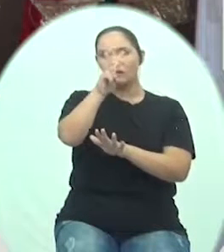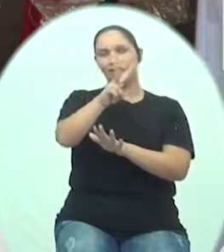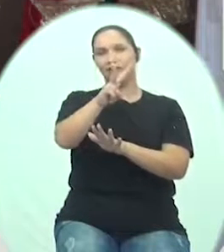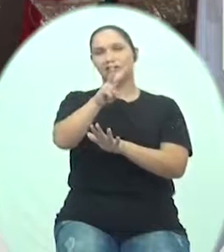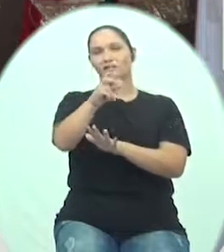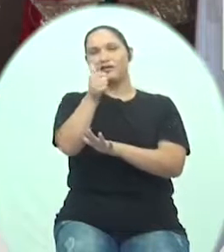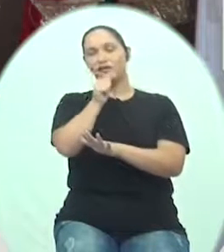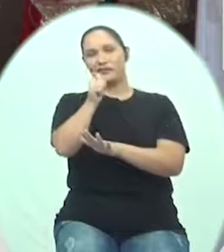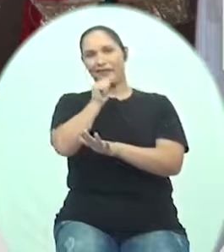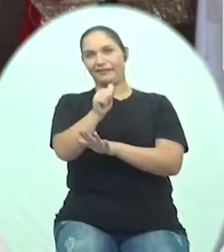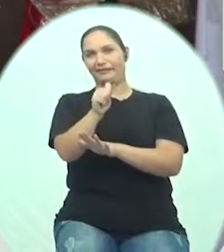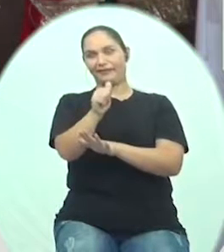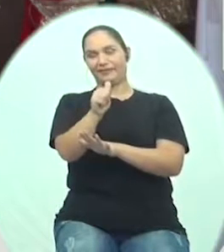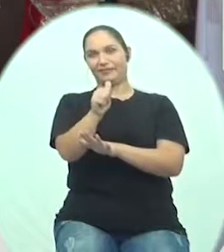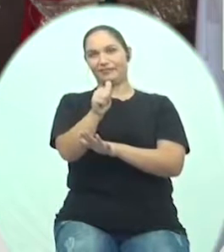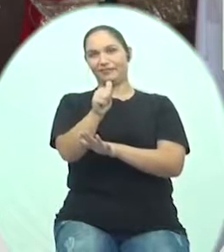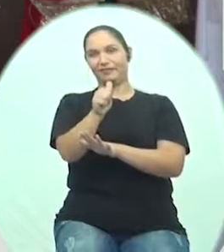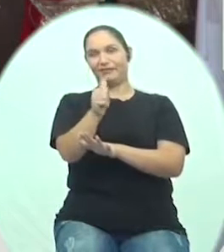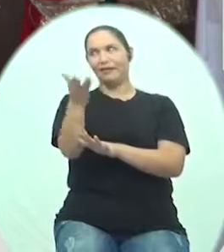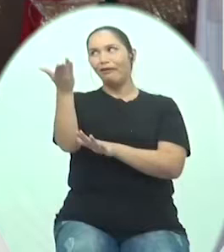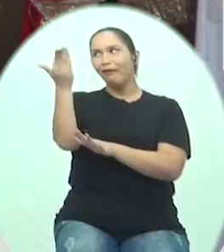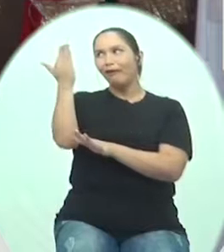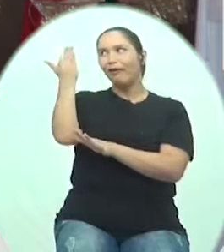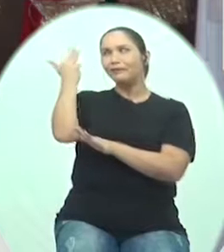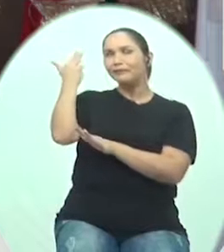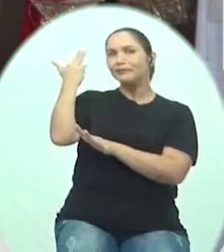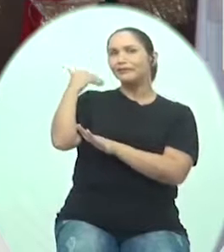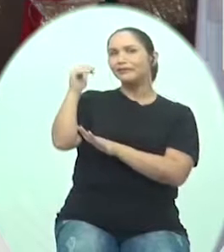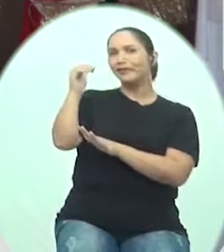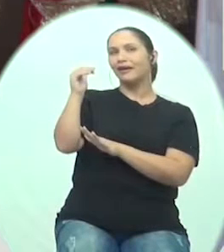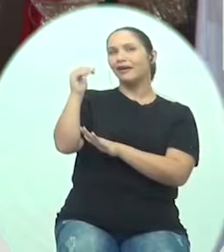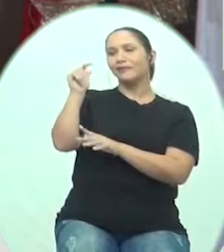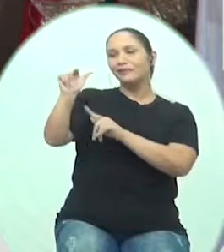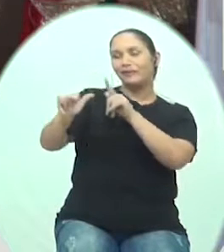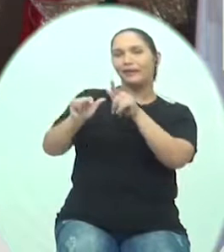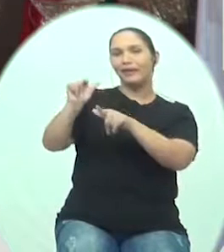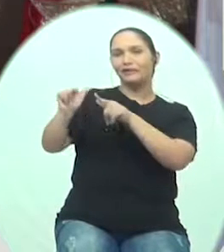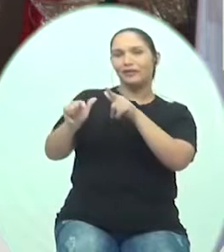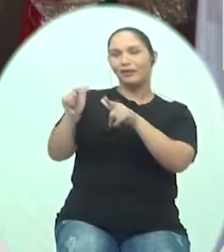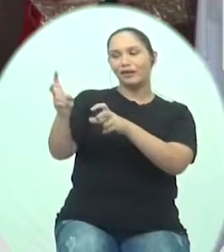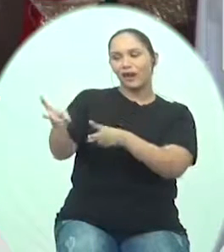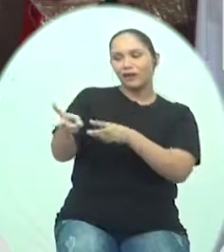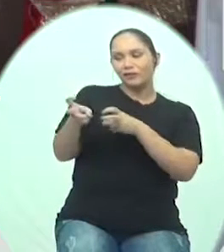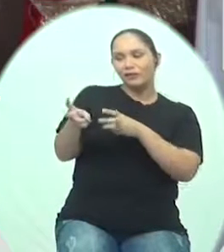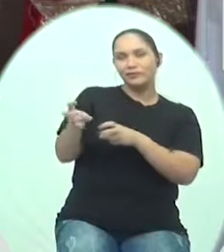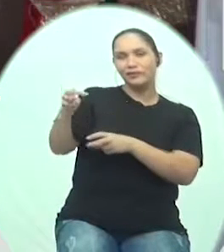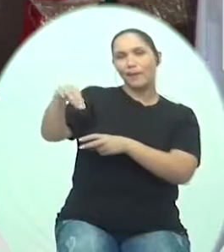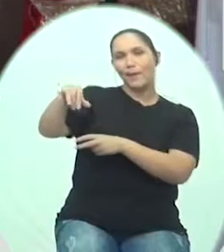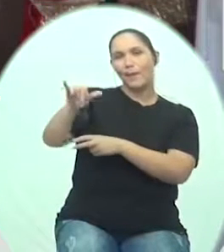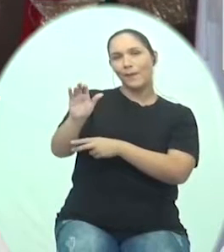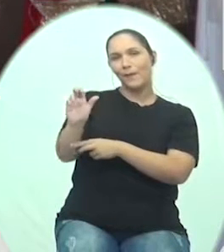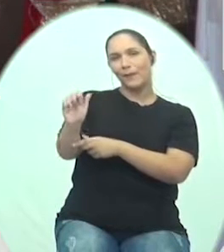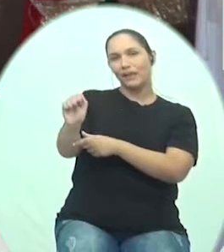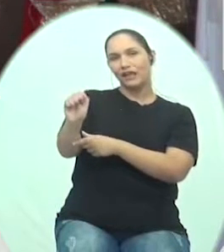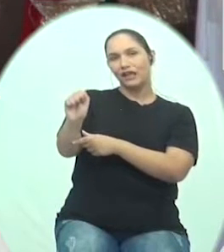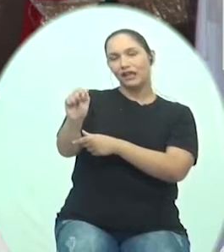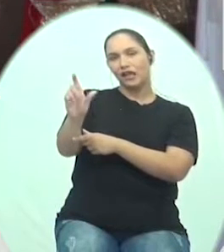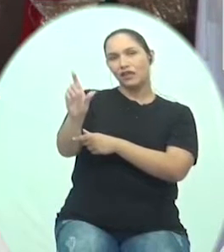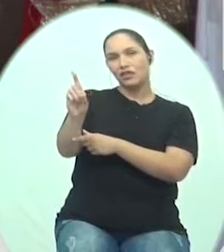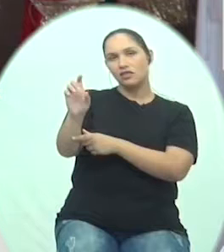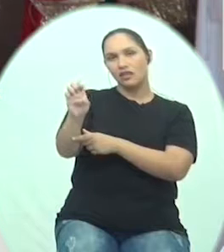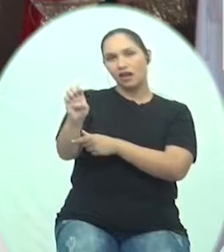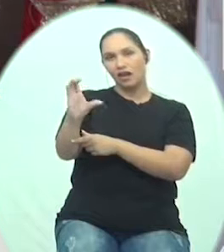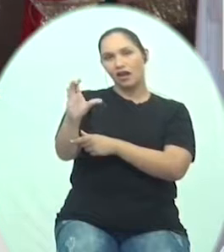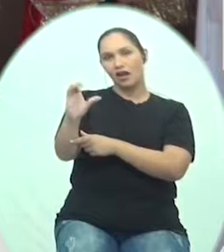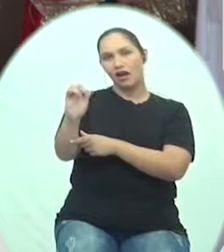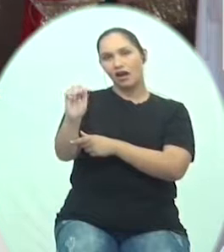vivenciaram a rotina das minas de carvão e este vídeo contém algumas entrevistas uma